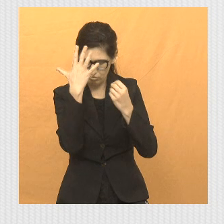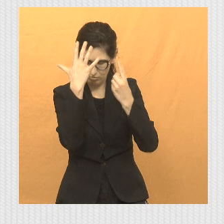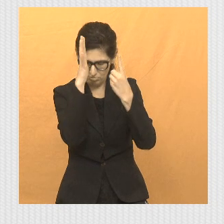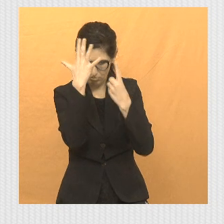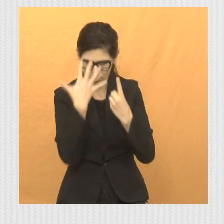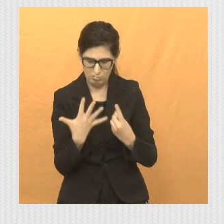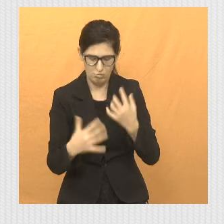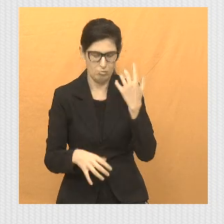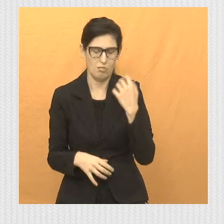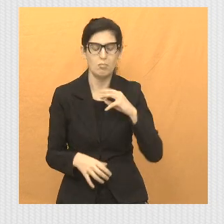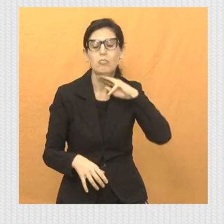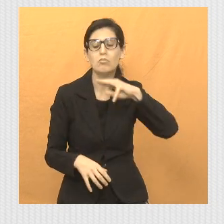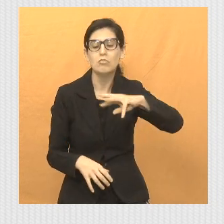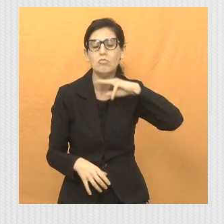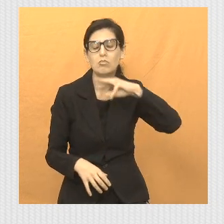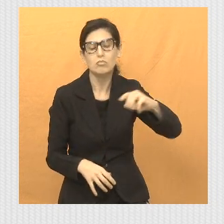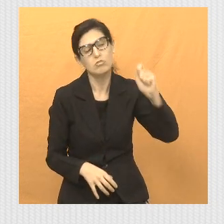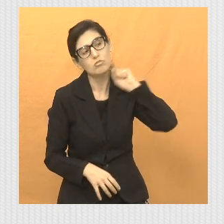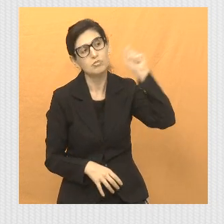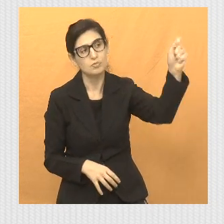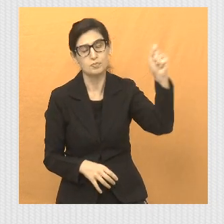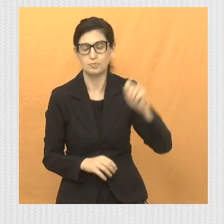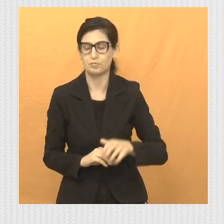mais diversas